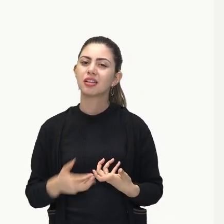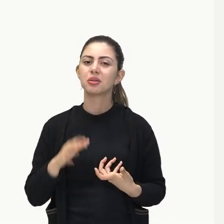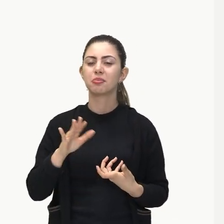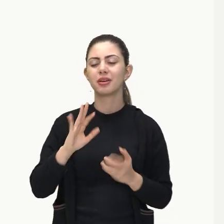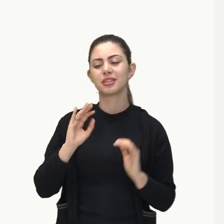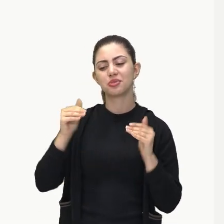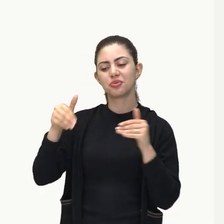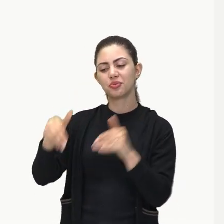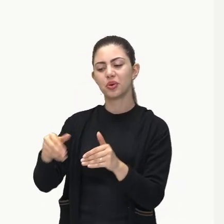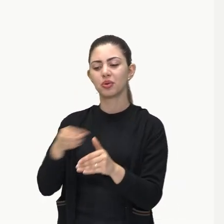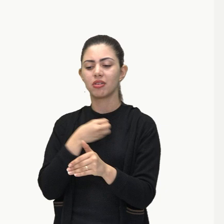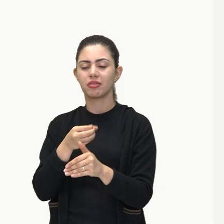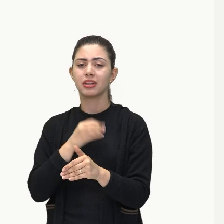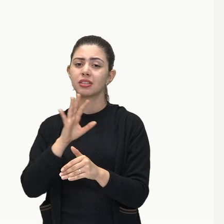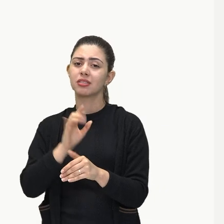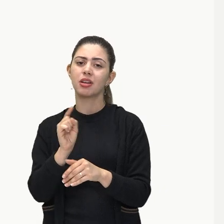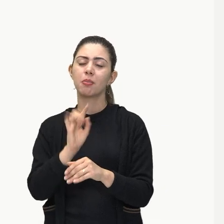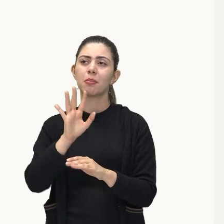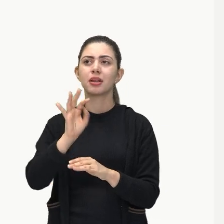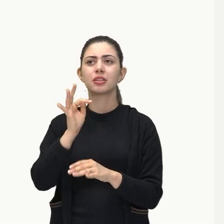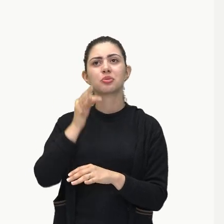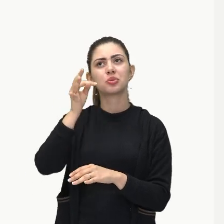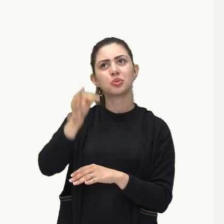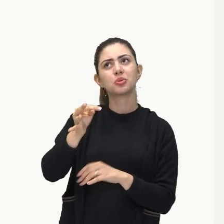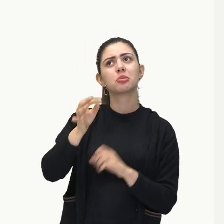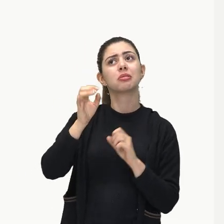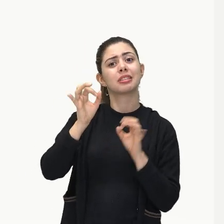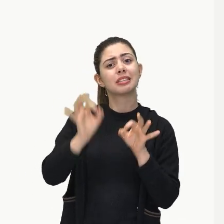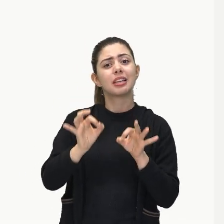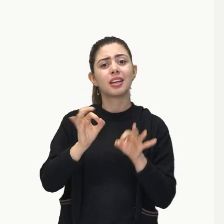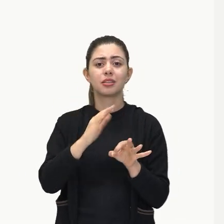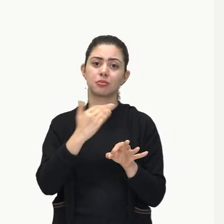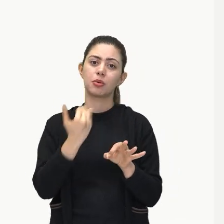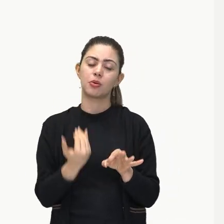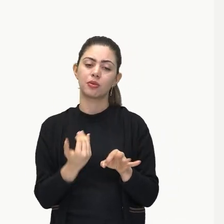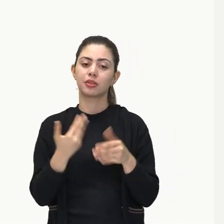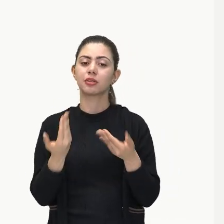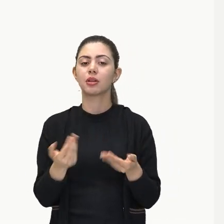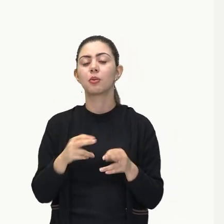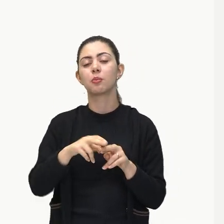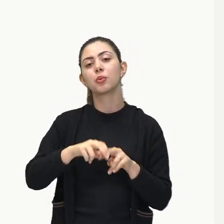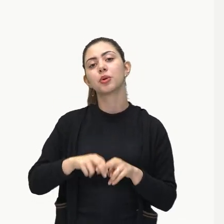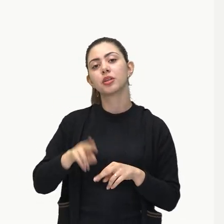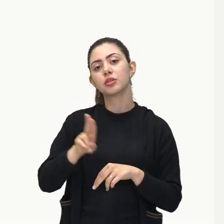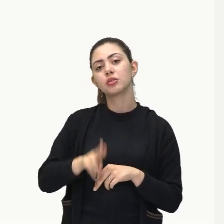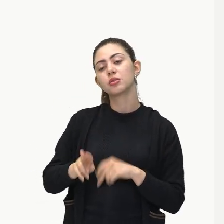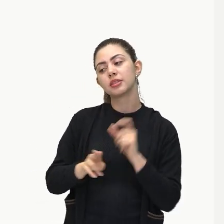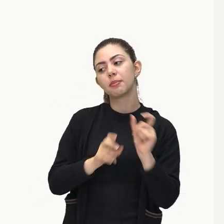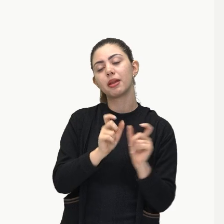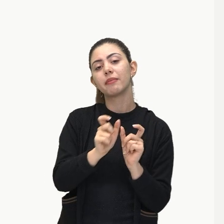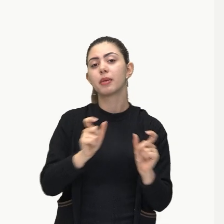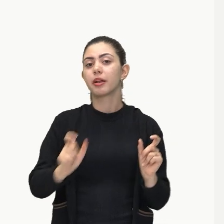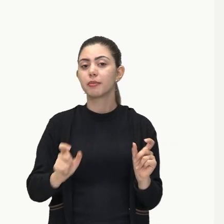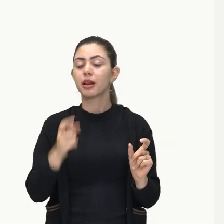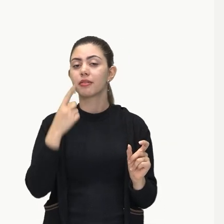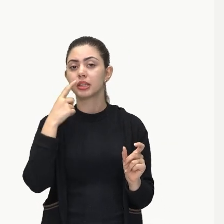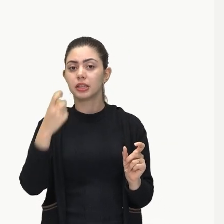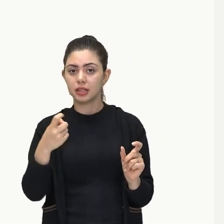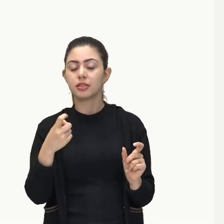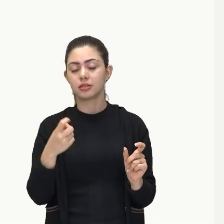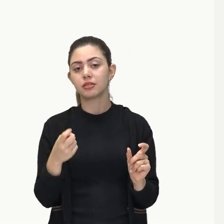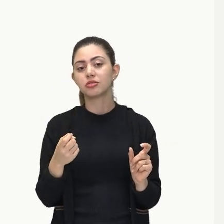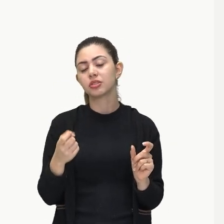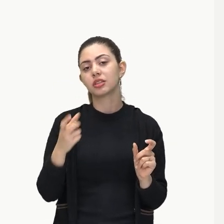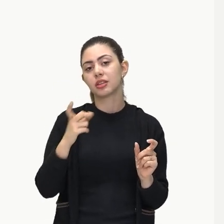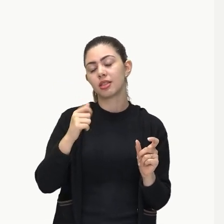tanto para a vida, mas agora para a ideia de morte. E por isso ele utiliza alguns termos interessantes para dar